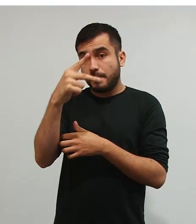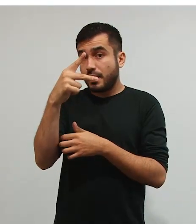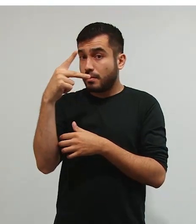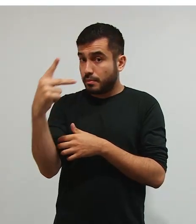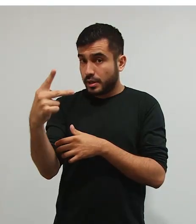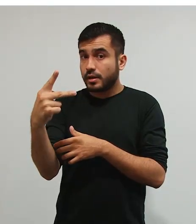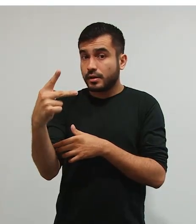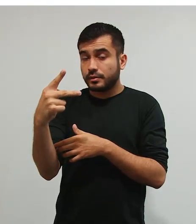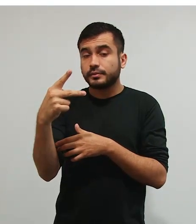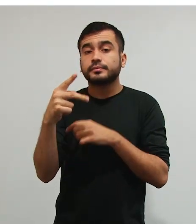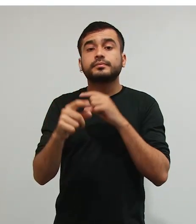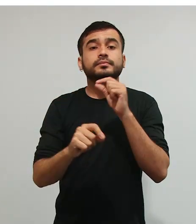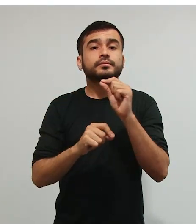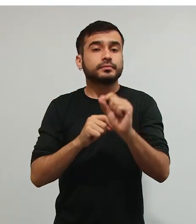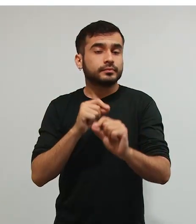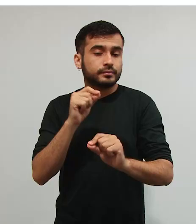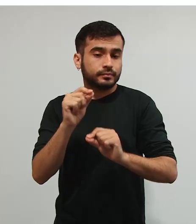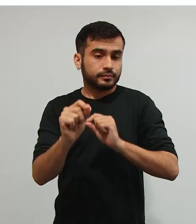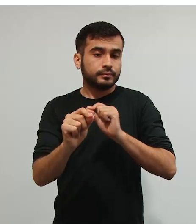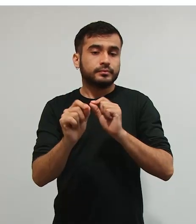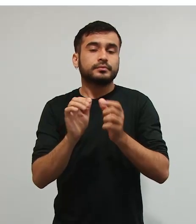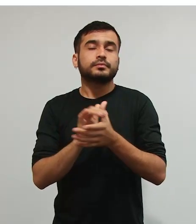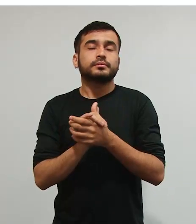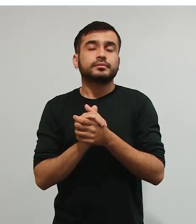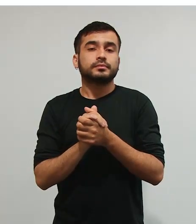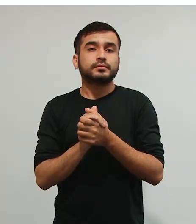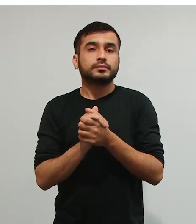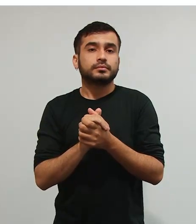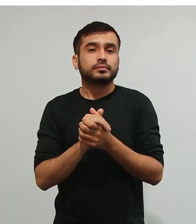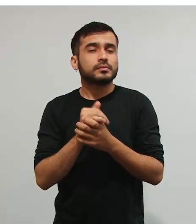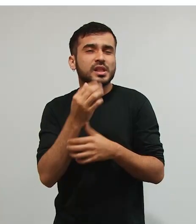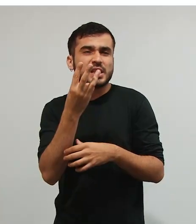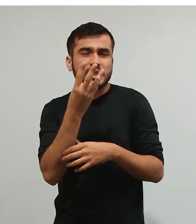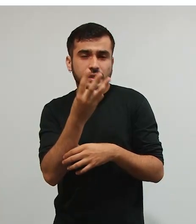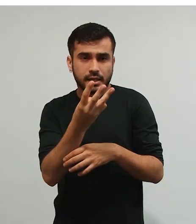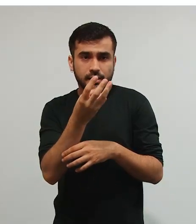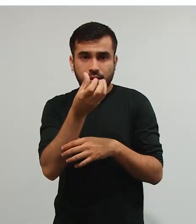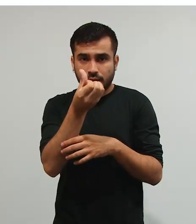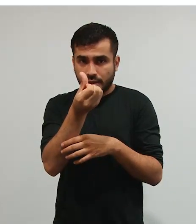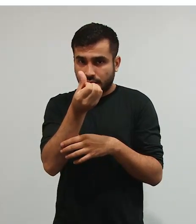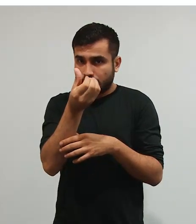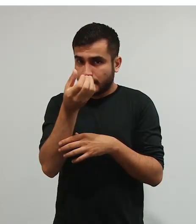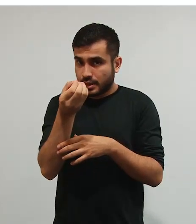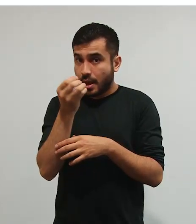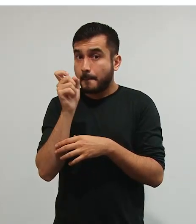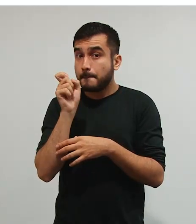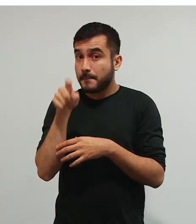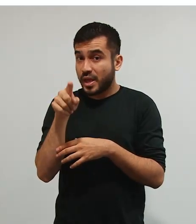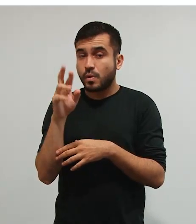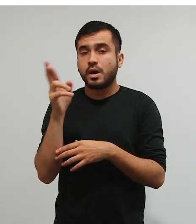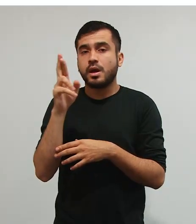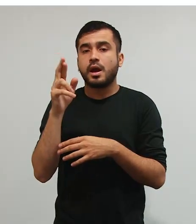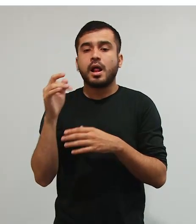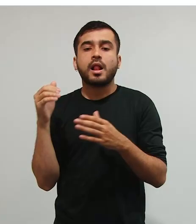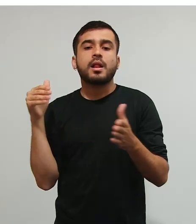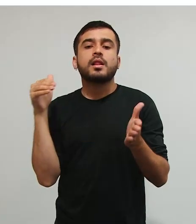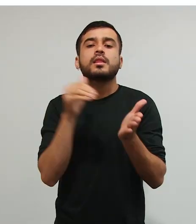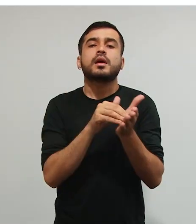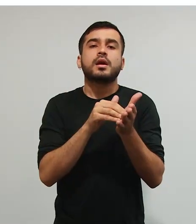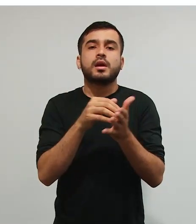EPP, é aquela que ofere de R$360 mil